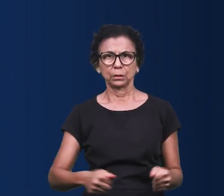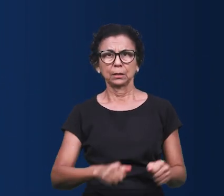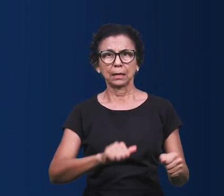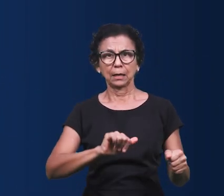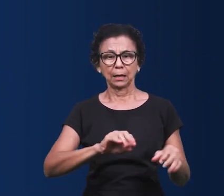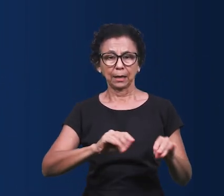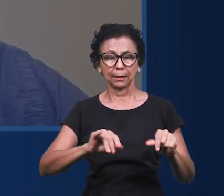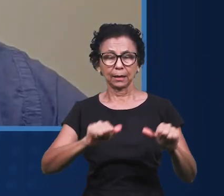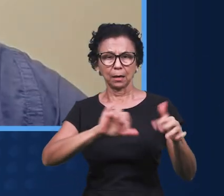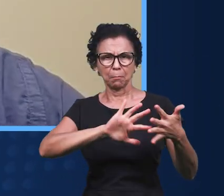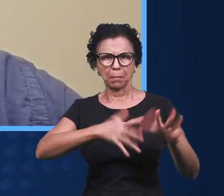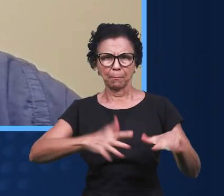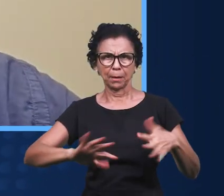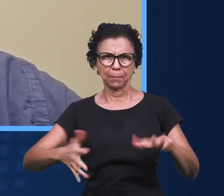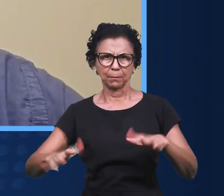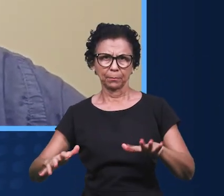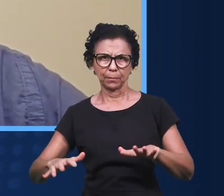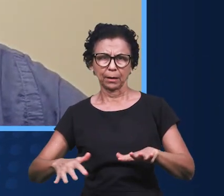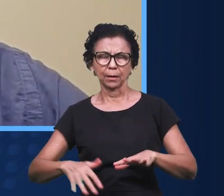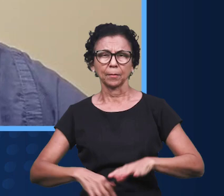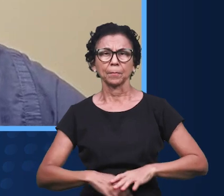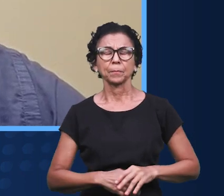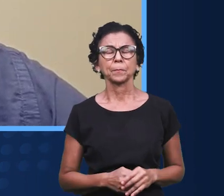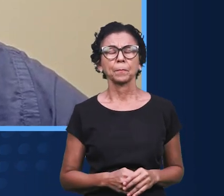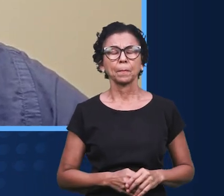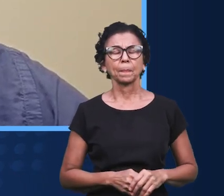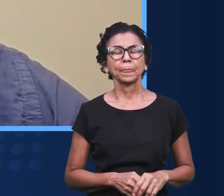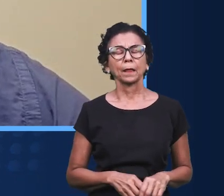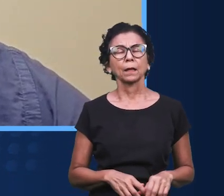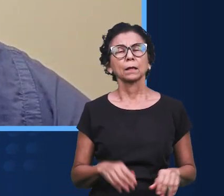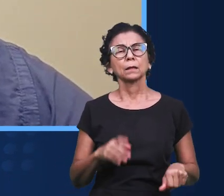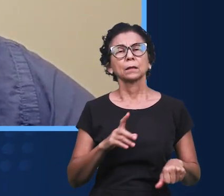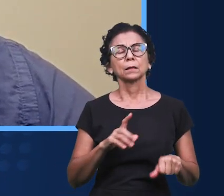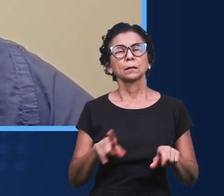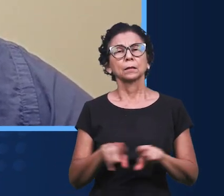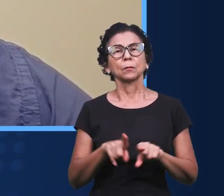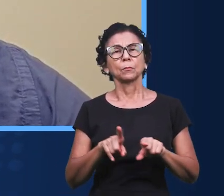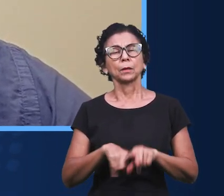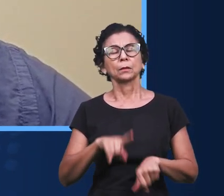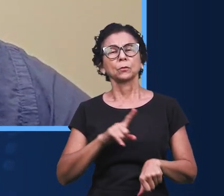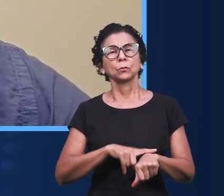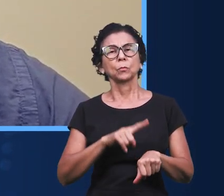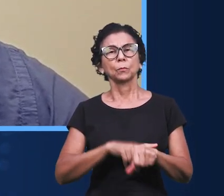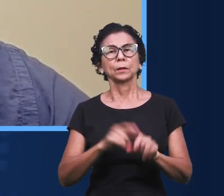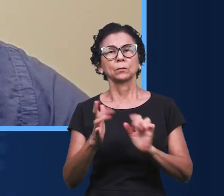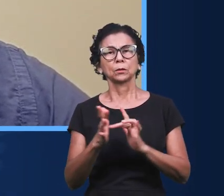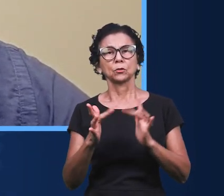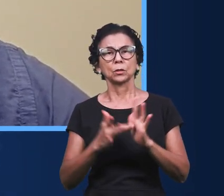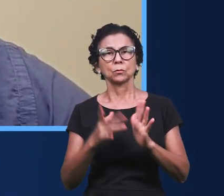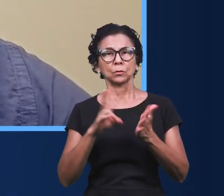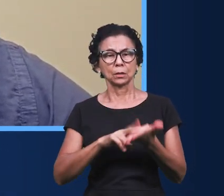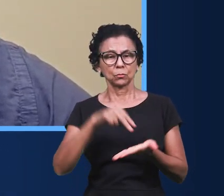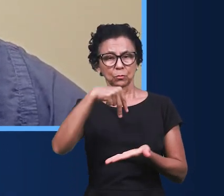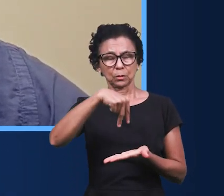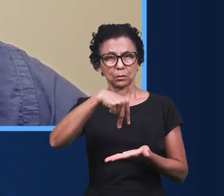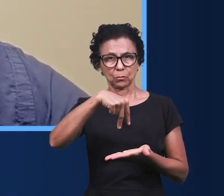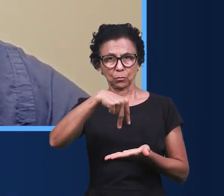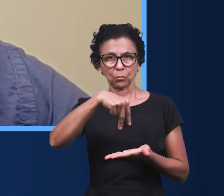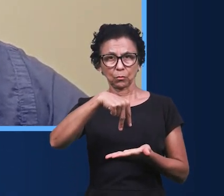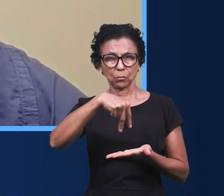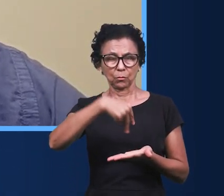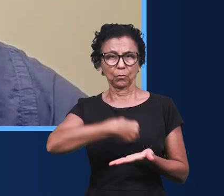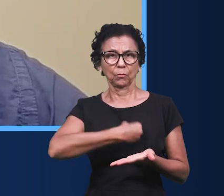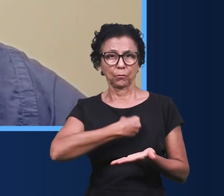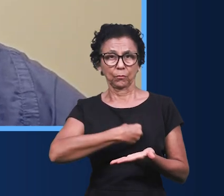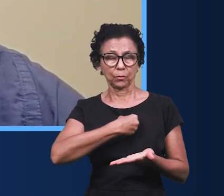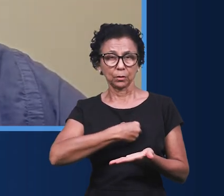pedras. Também na ressurreição de Jesus, a palavra, em Mateus capítulo 28, no verso 2,